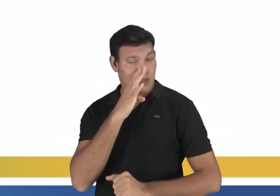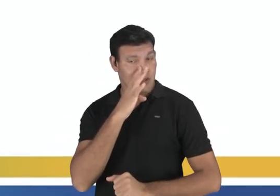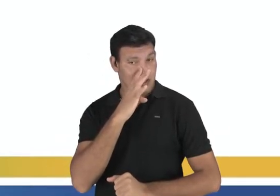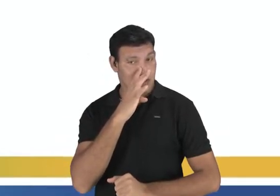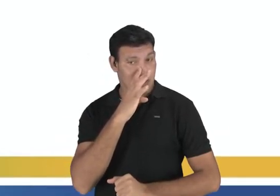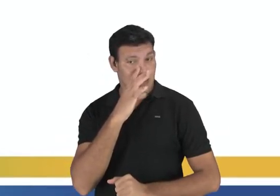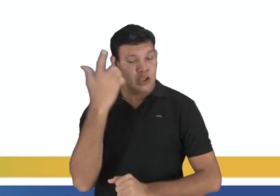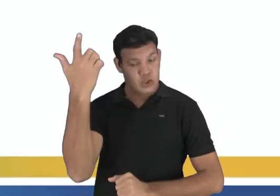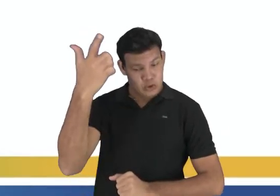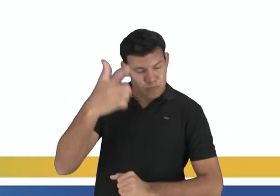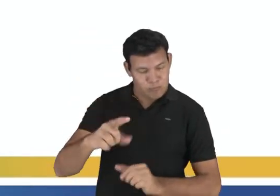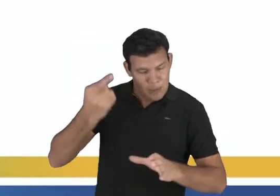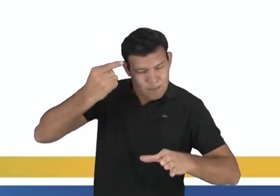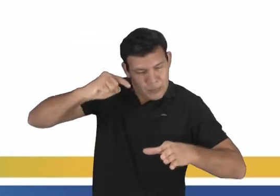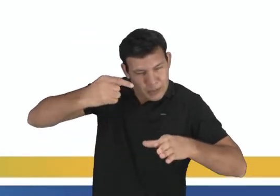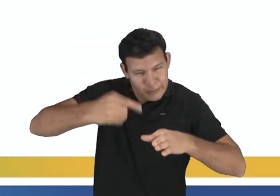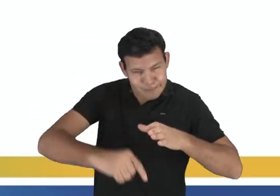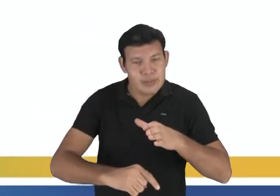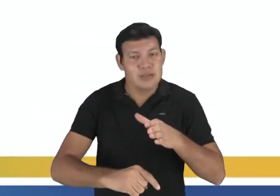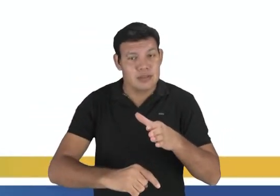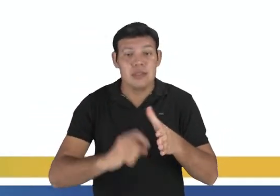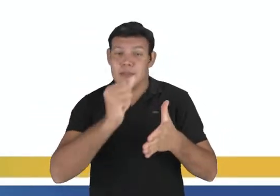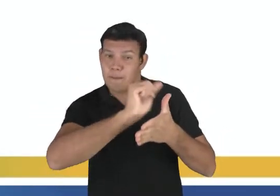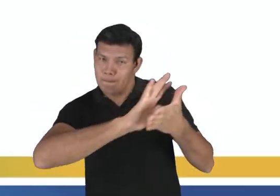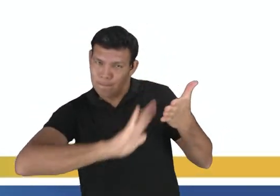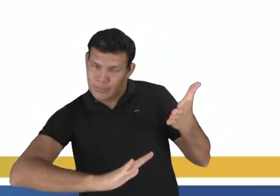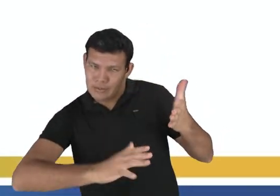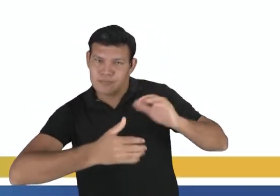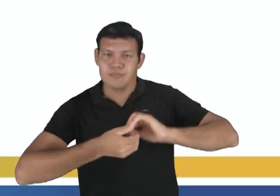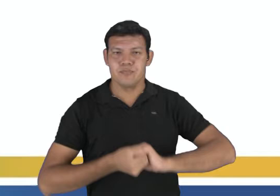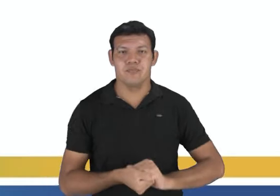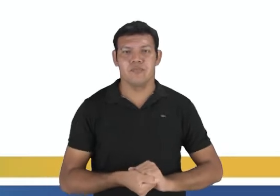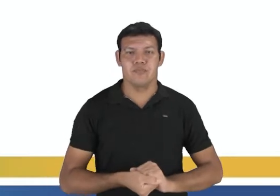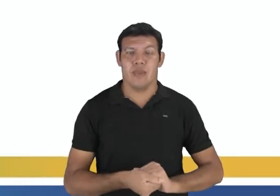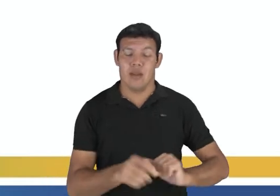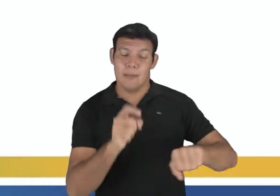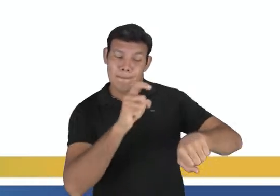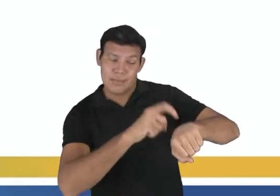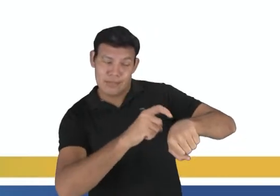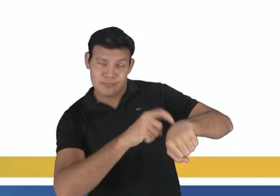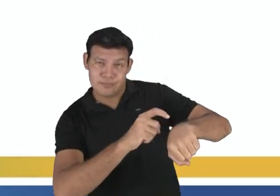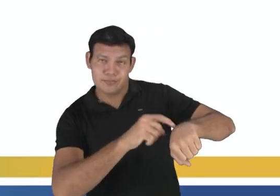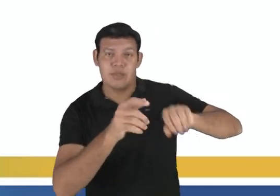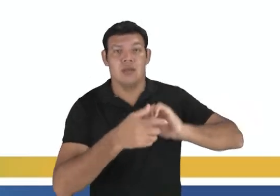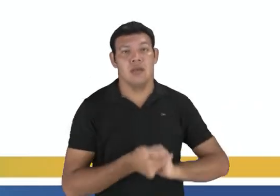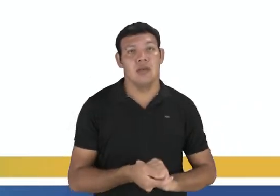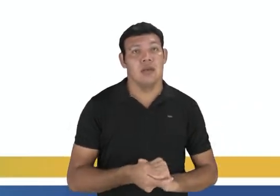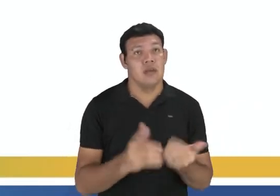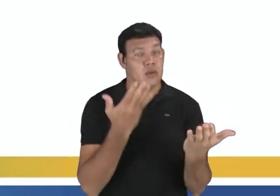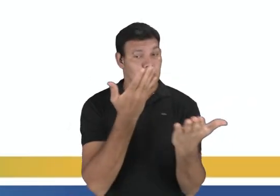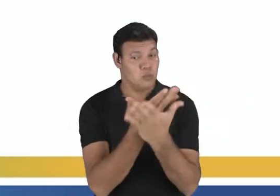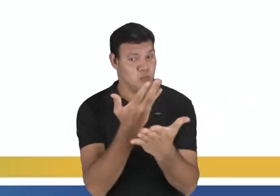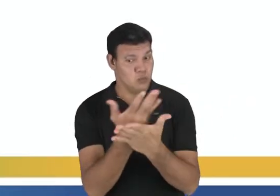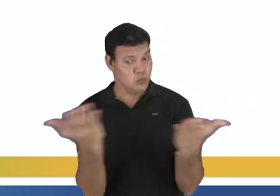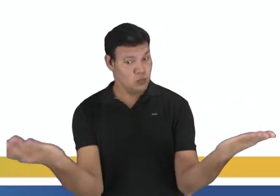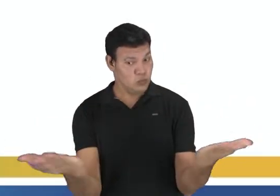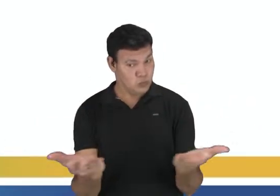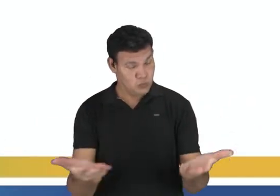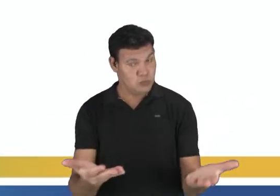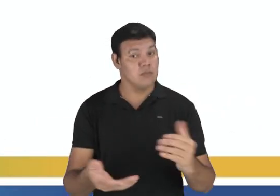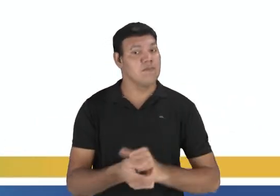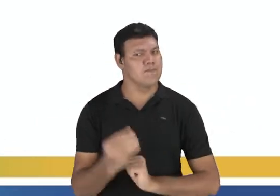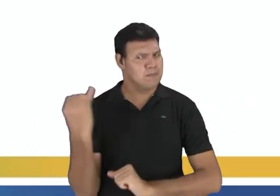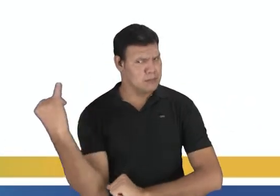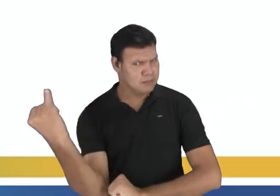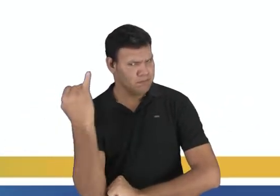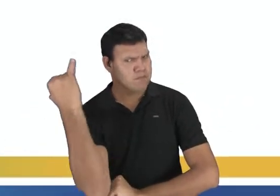tarde para aprofundar os exercícios. Medida de tempo. Para o estudo que faremos hoje, é